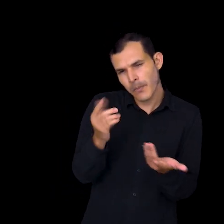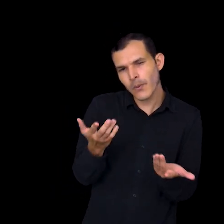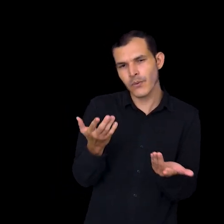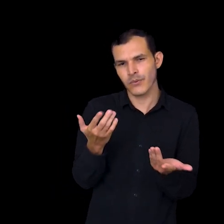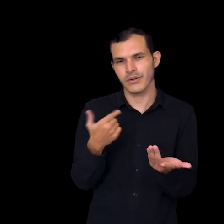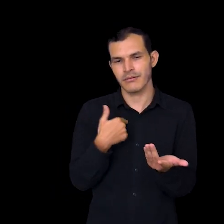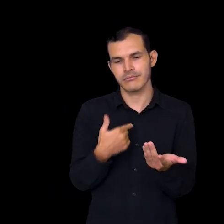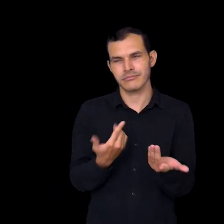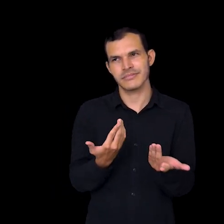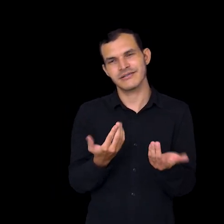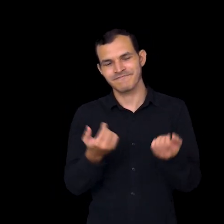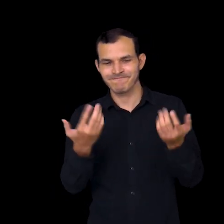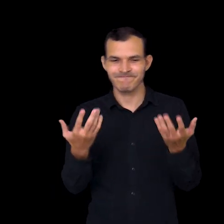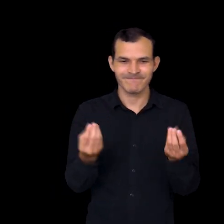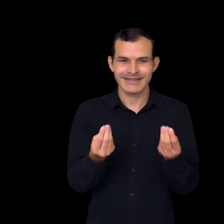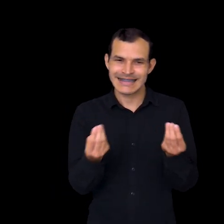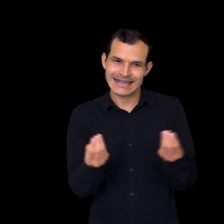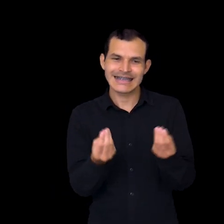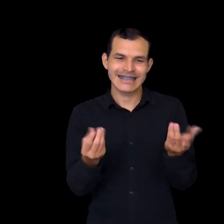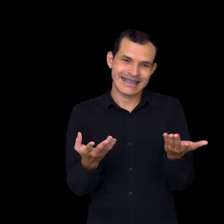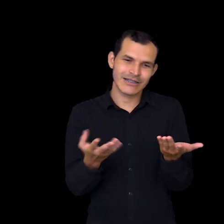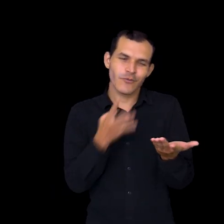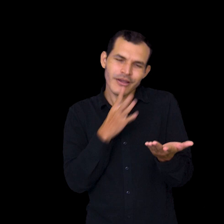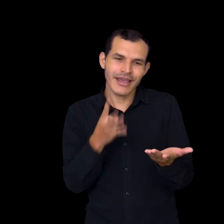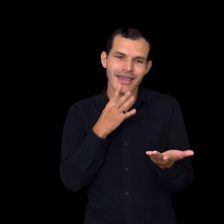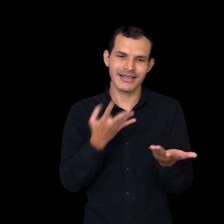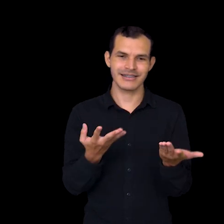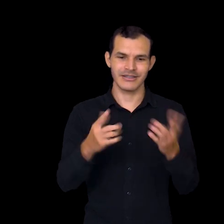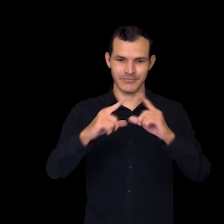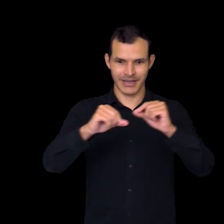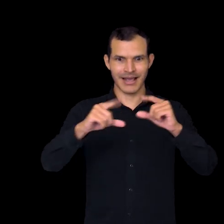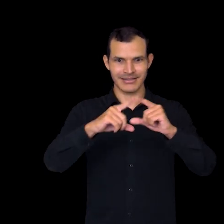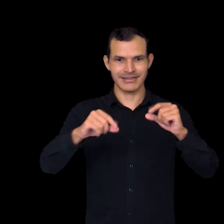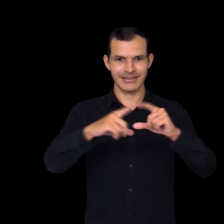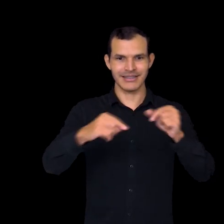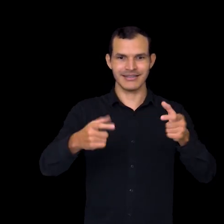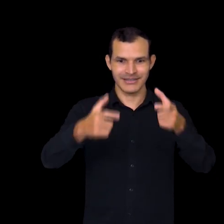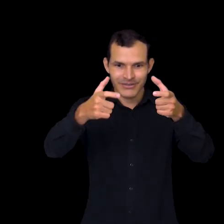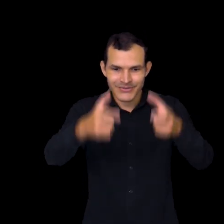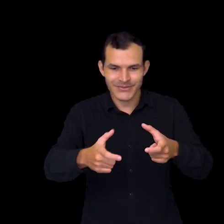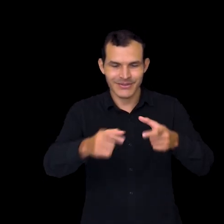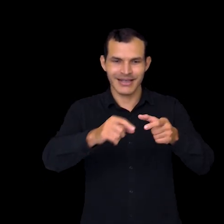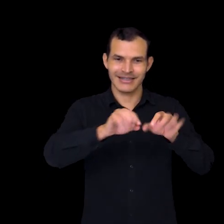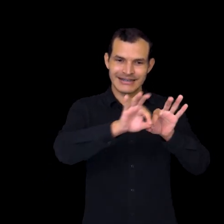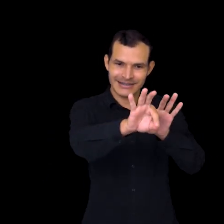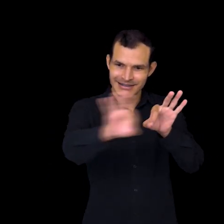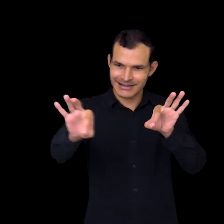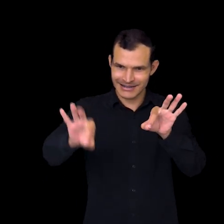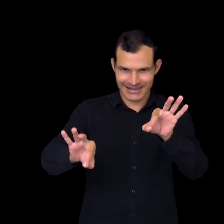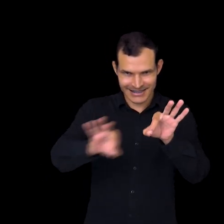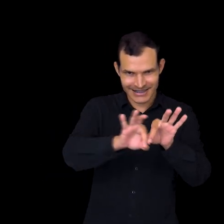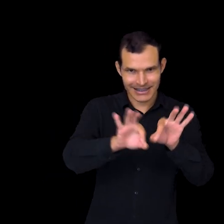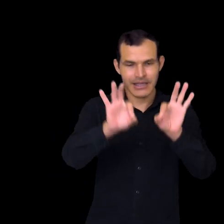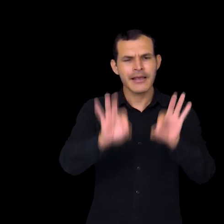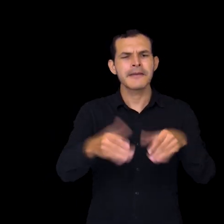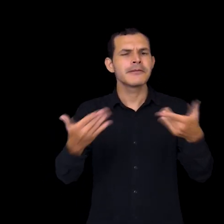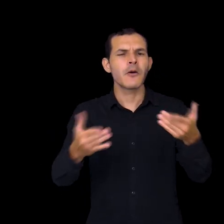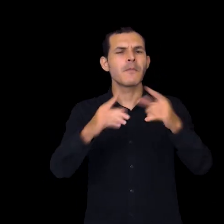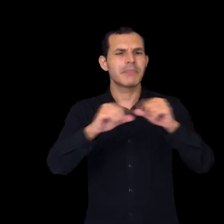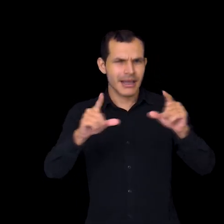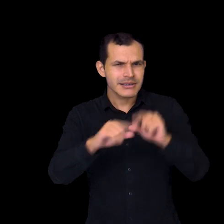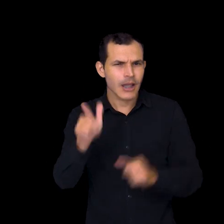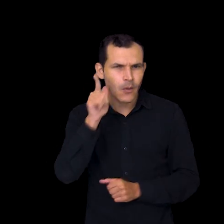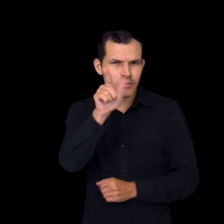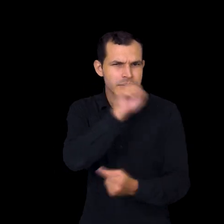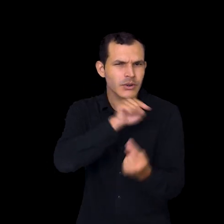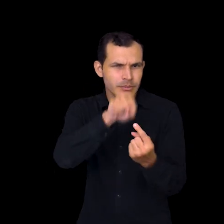sendo bastante modesto da minha parte, desse nosso quadradinho aqui. O que você pode contar para a gente? Brasília cumpriu essa função?